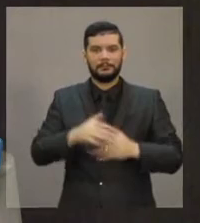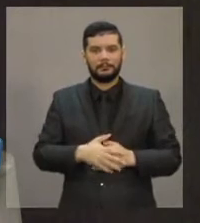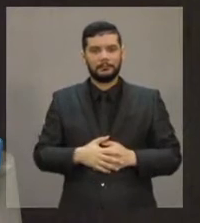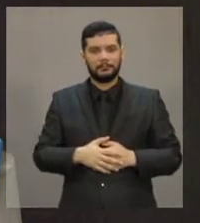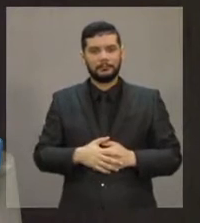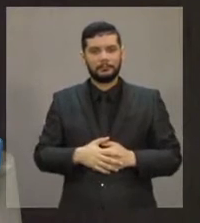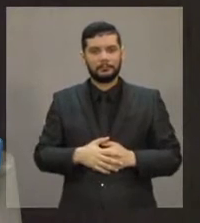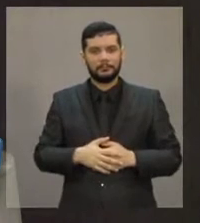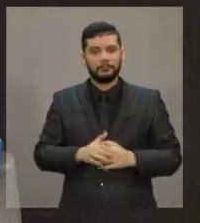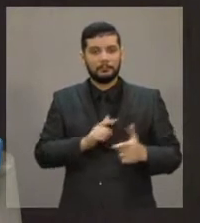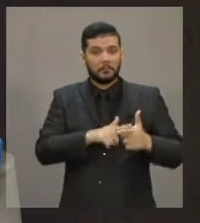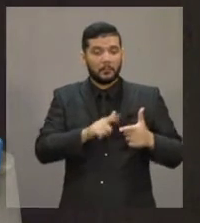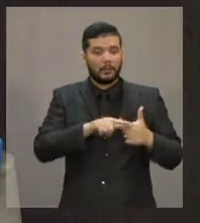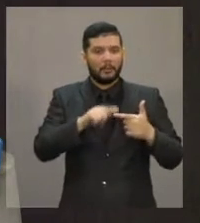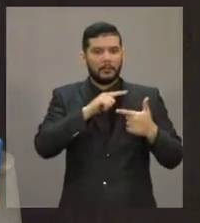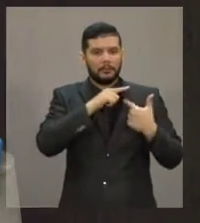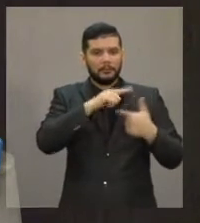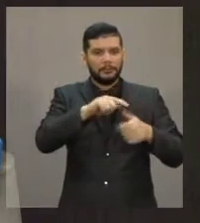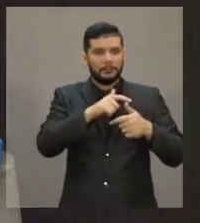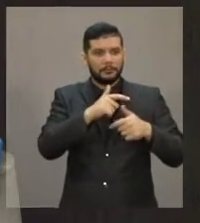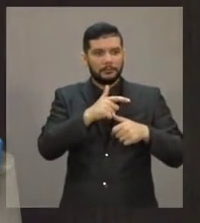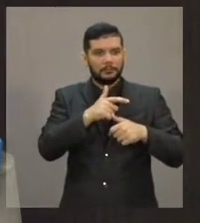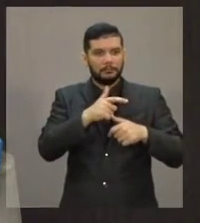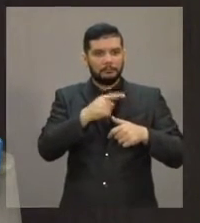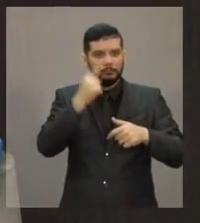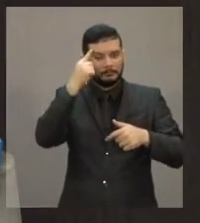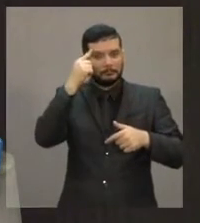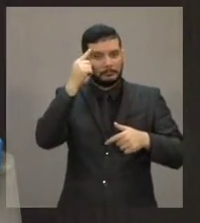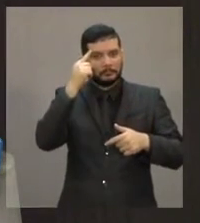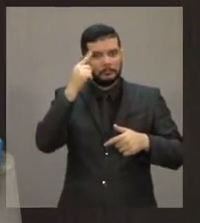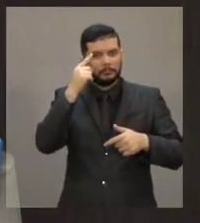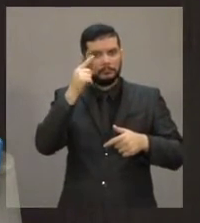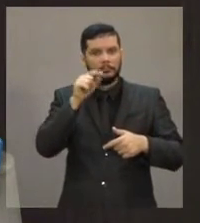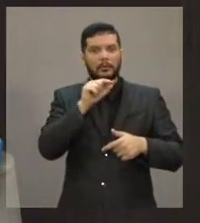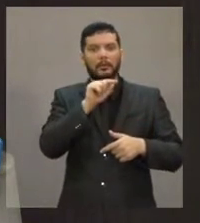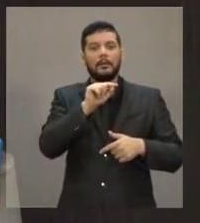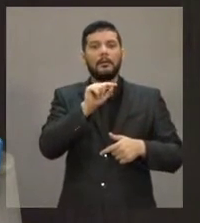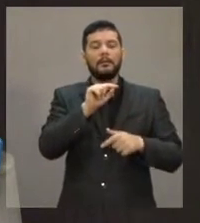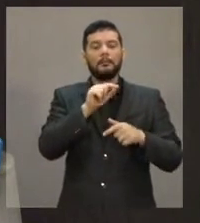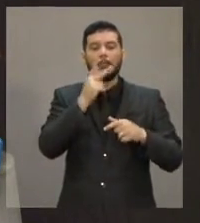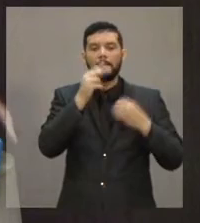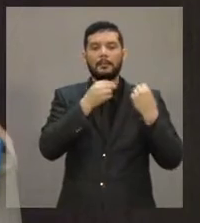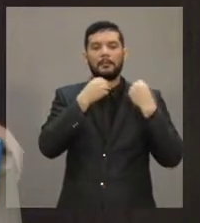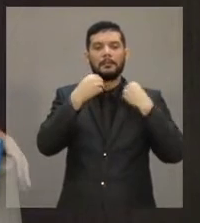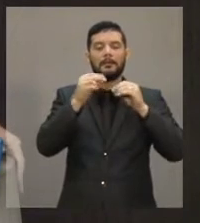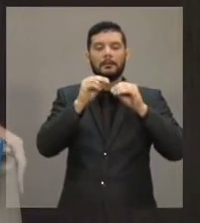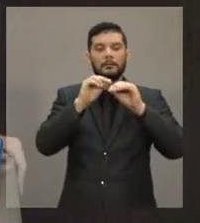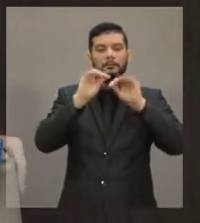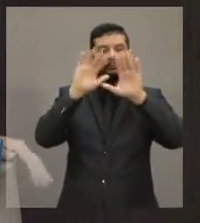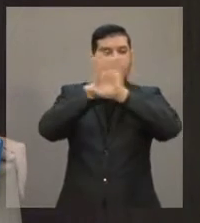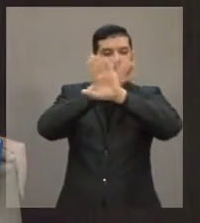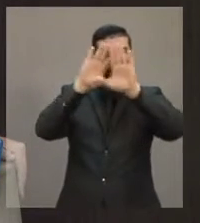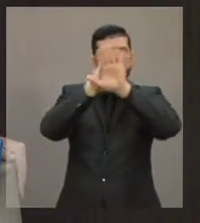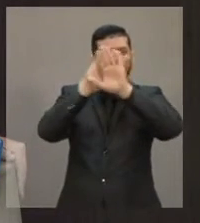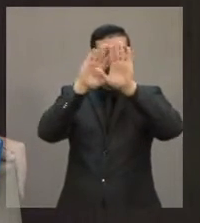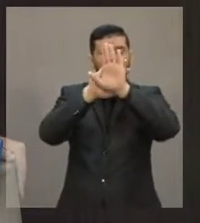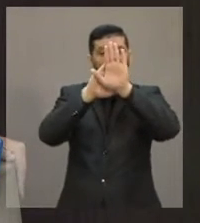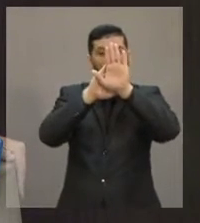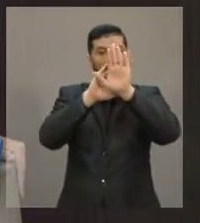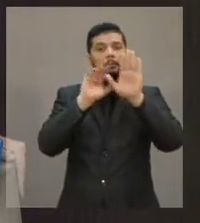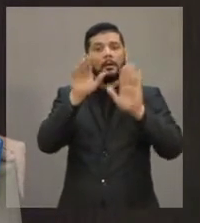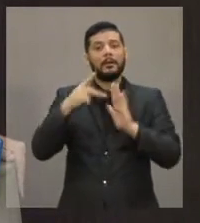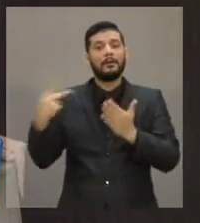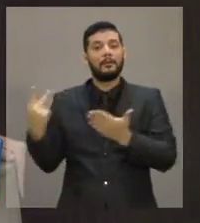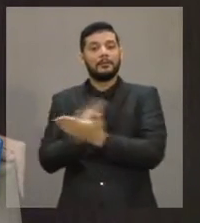polemismo conservador, ele é uma cortina de fumaça para que, dentre outras coisas, fatos como o que aconteceu na quarta-feira à noite na Câmara Federal,